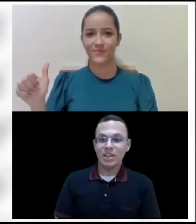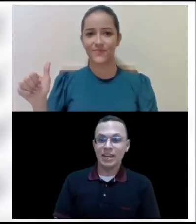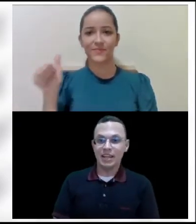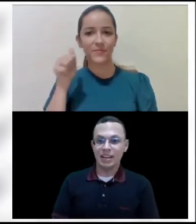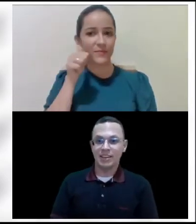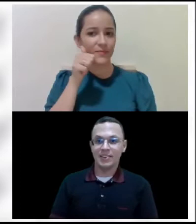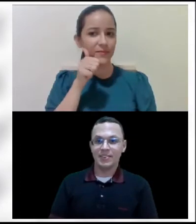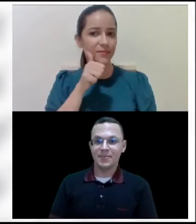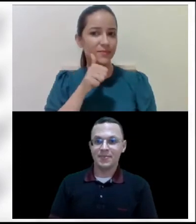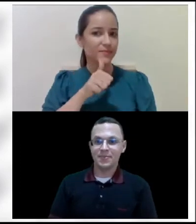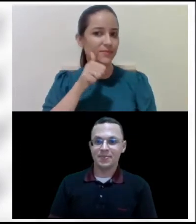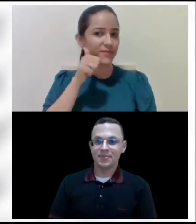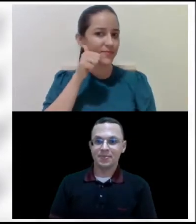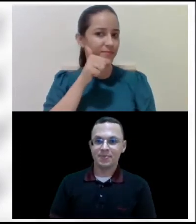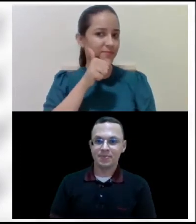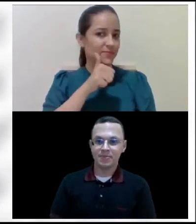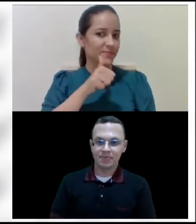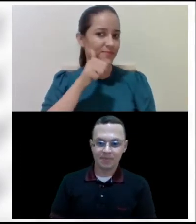Mulher.